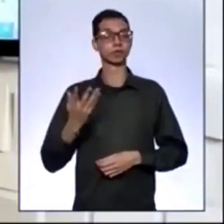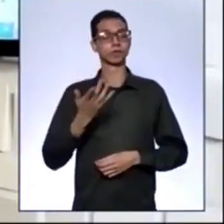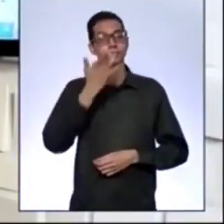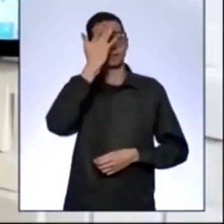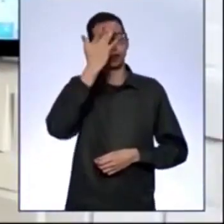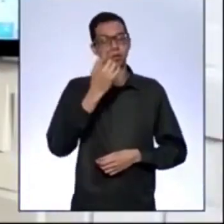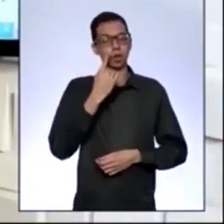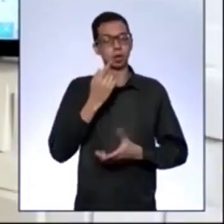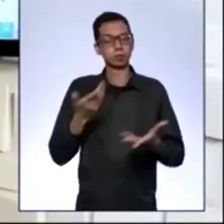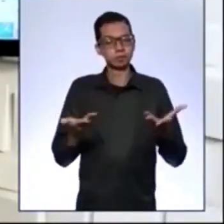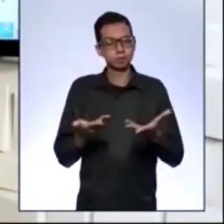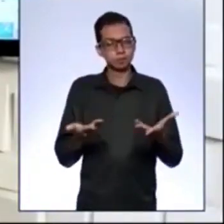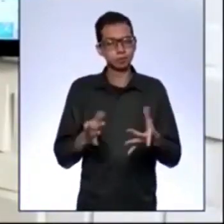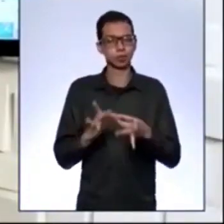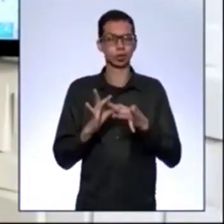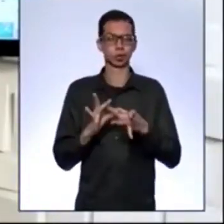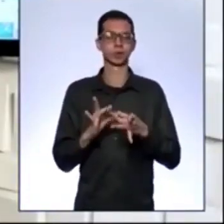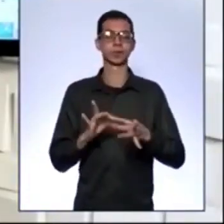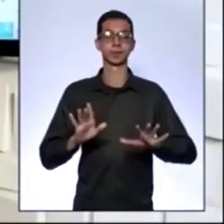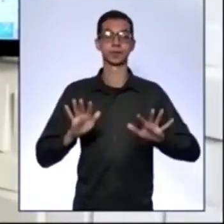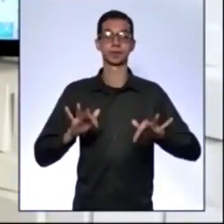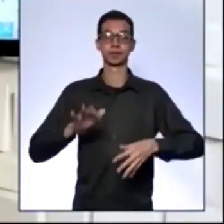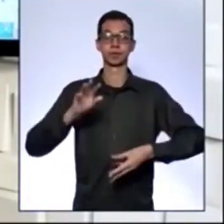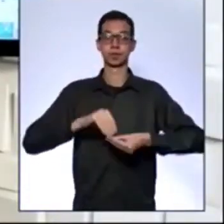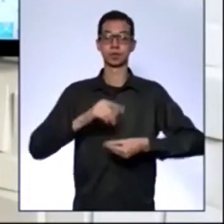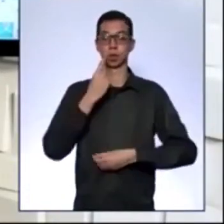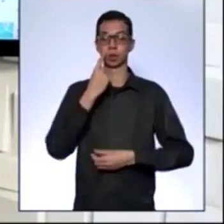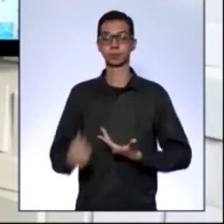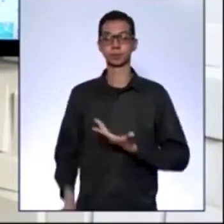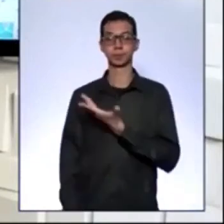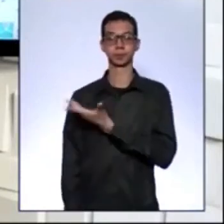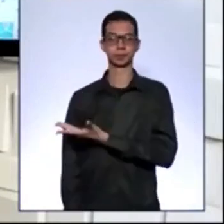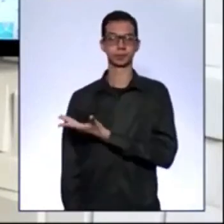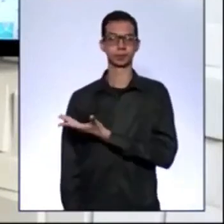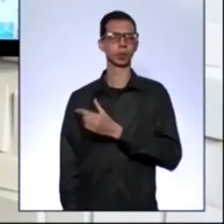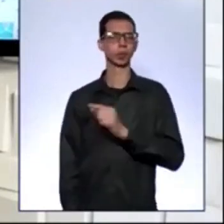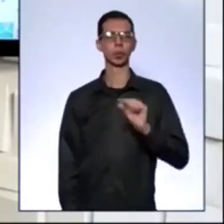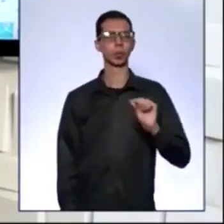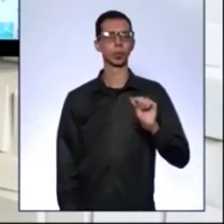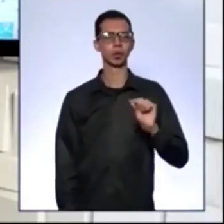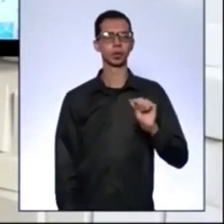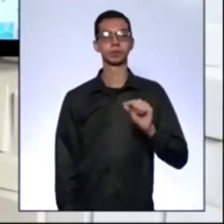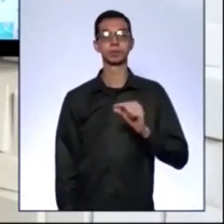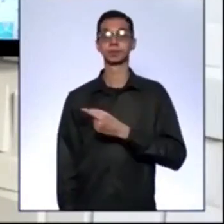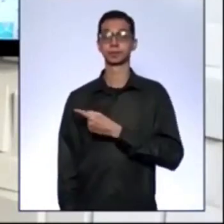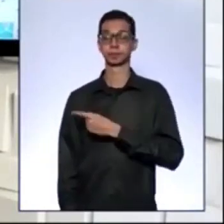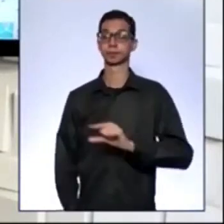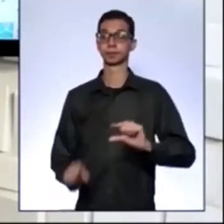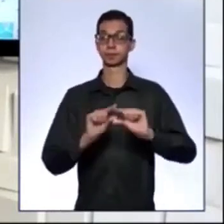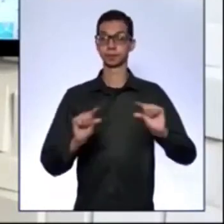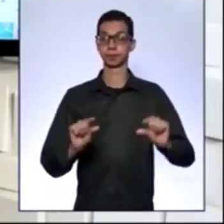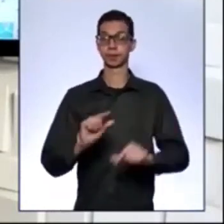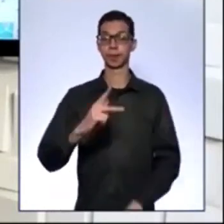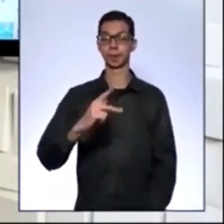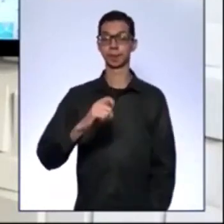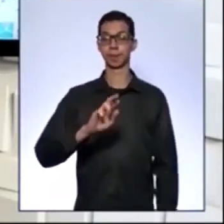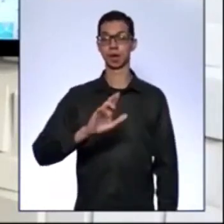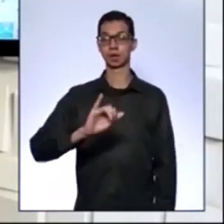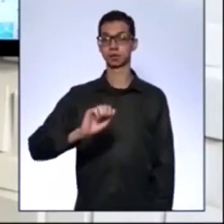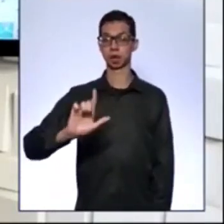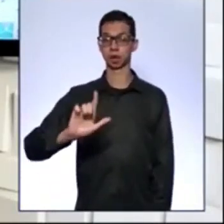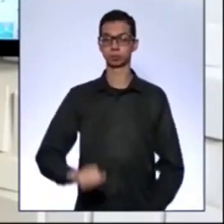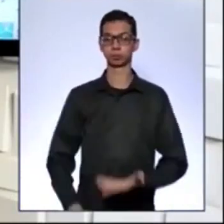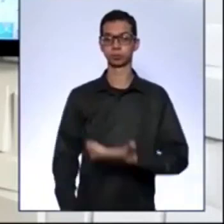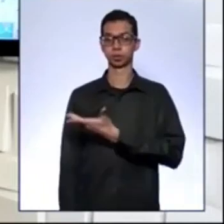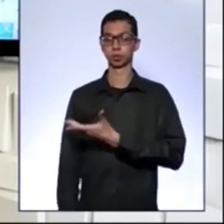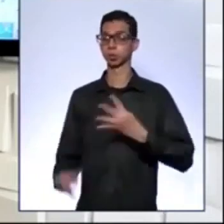e juntos vamos juntos para terminar ó é isso aqui é parcial a parcial esse